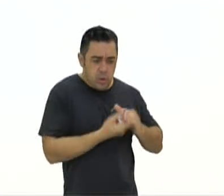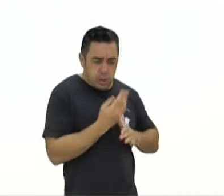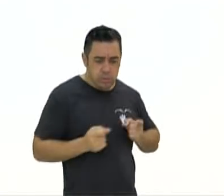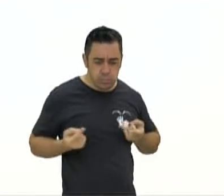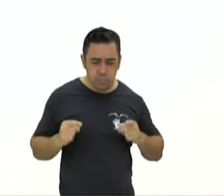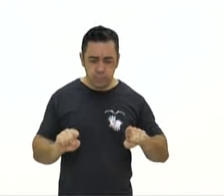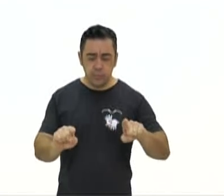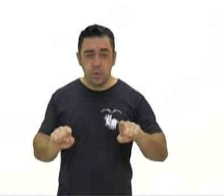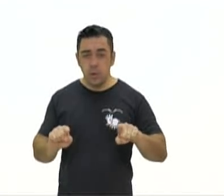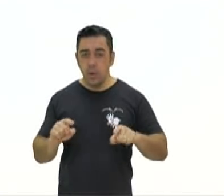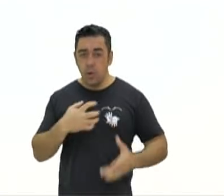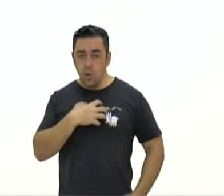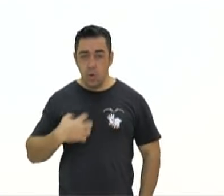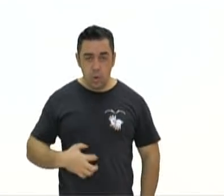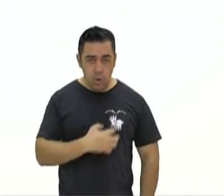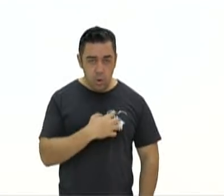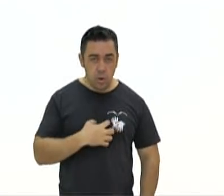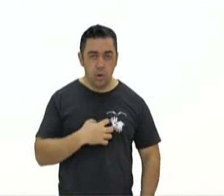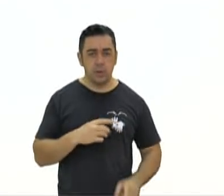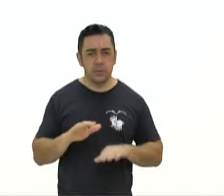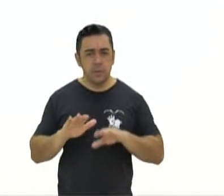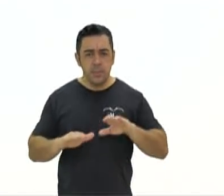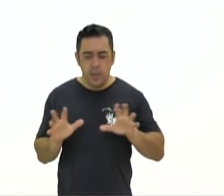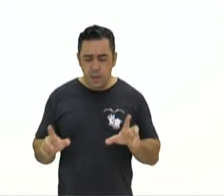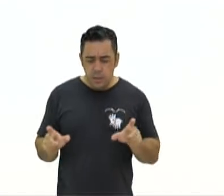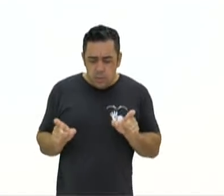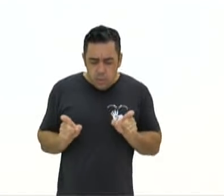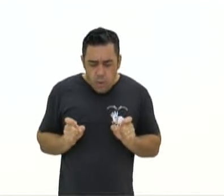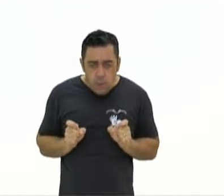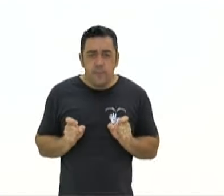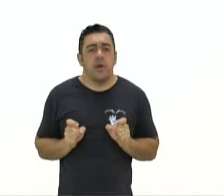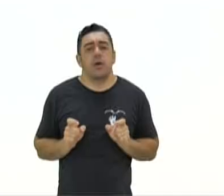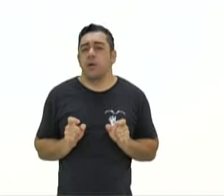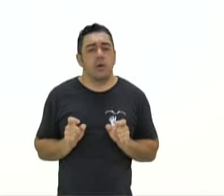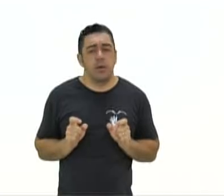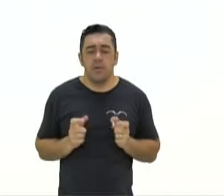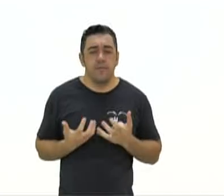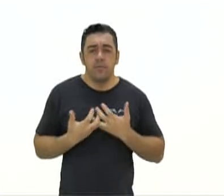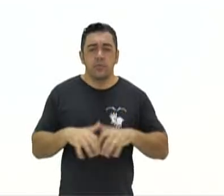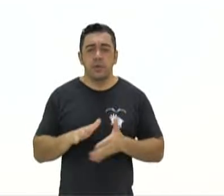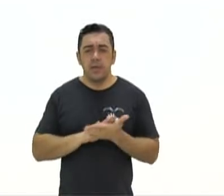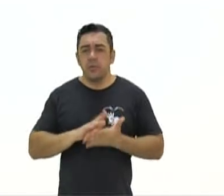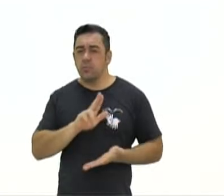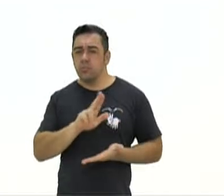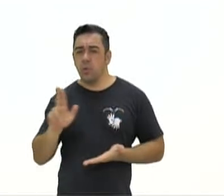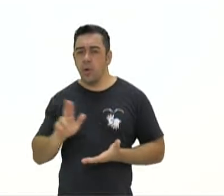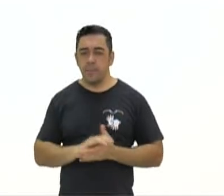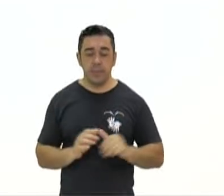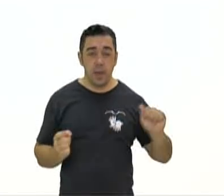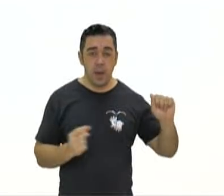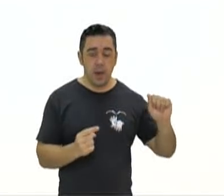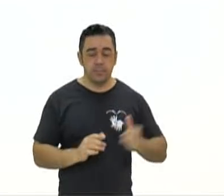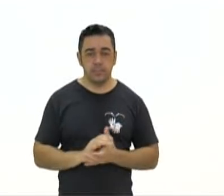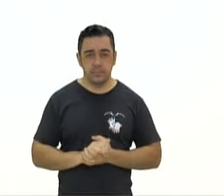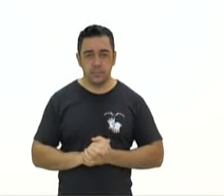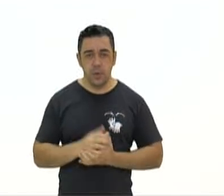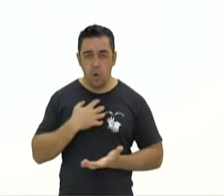e órgãos ou estruturas atrofiadas, sem função evidente, são chamados de quê? Letra